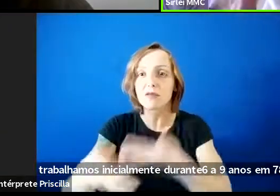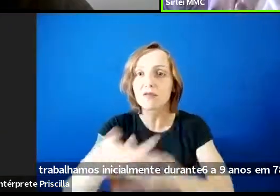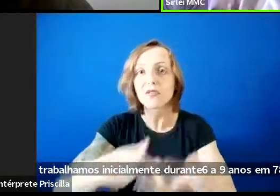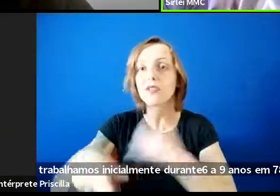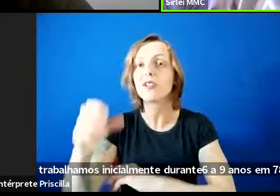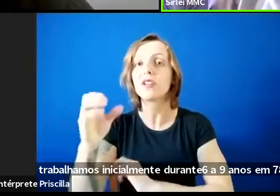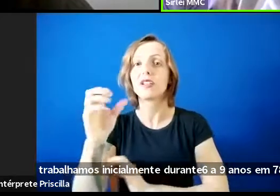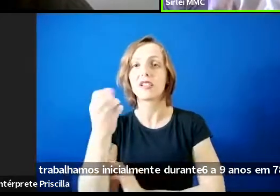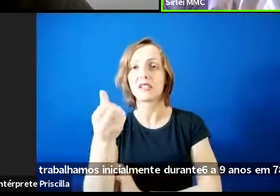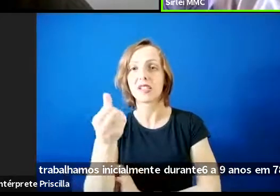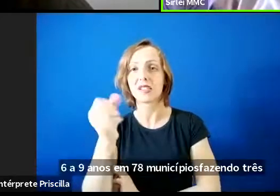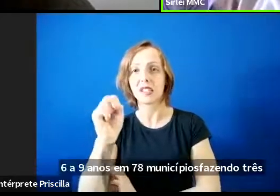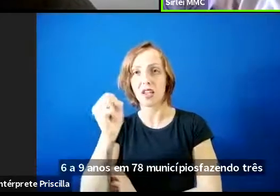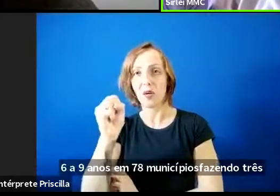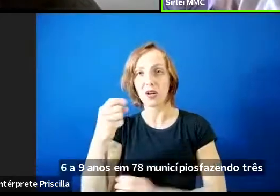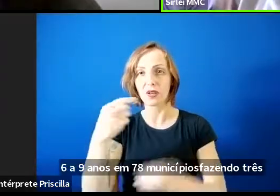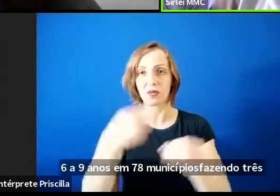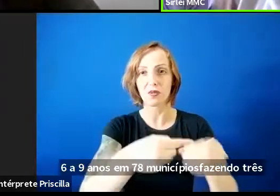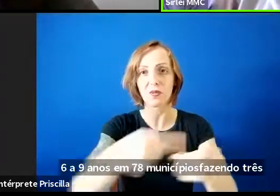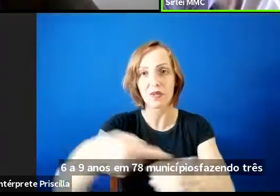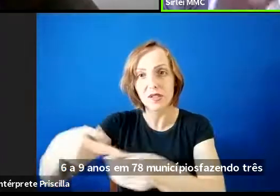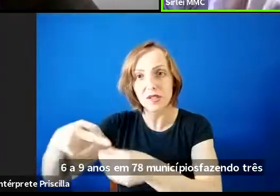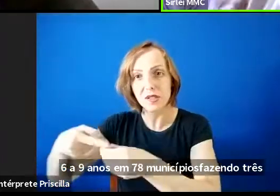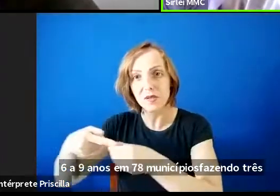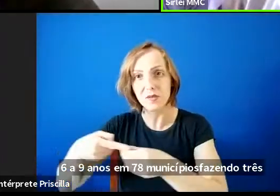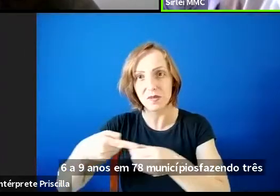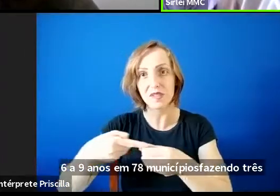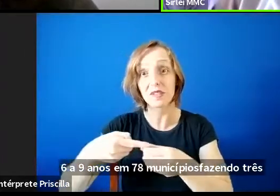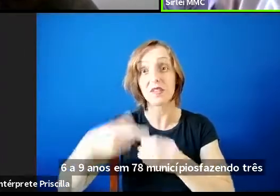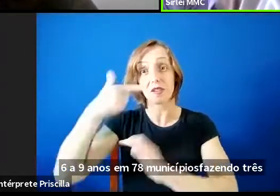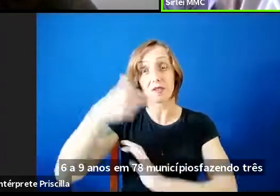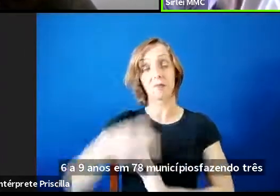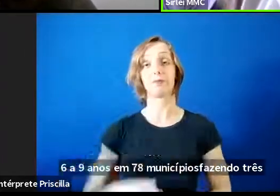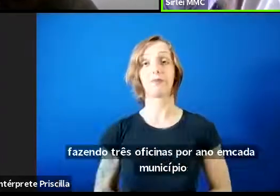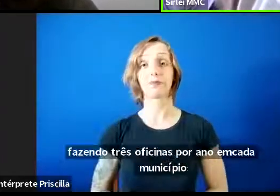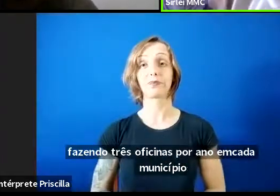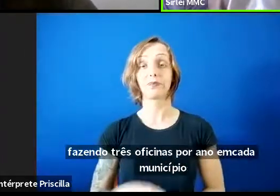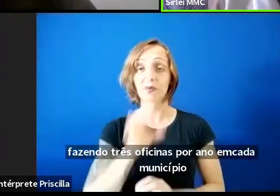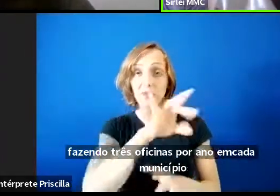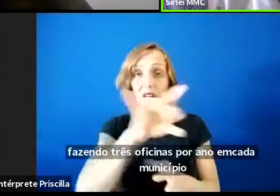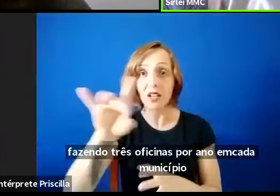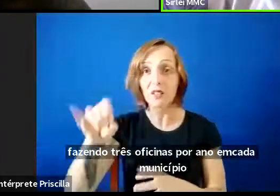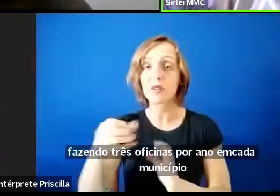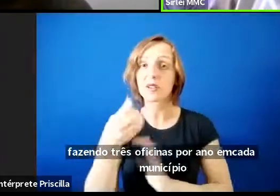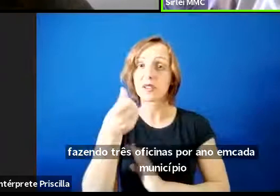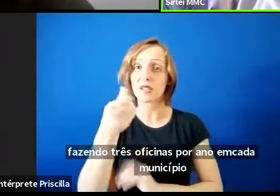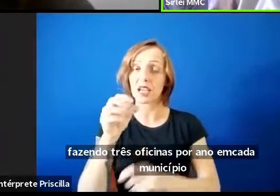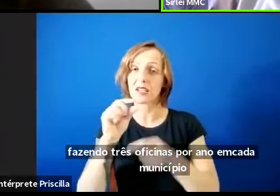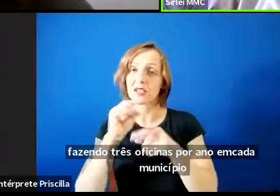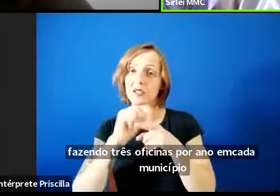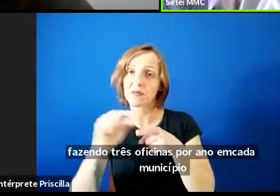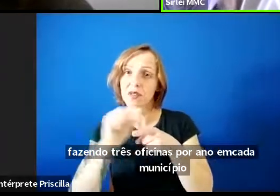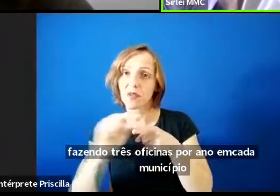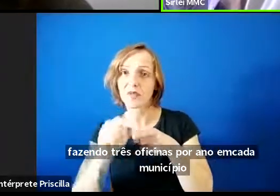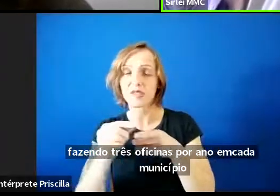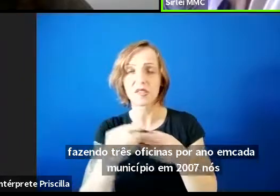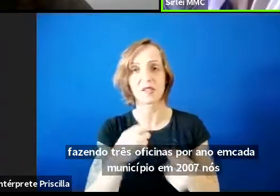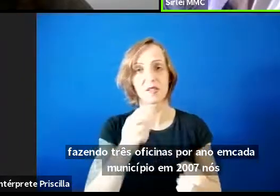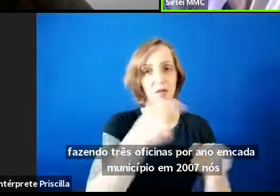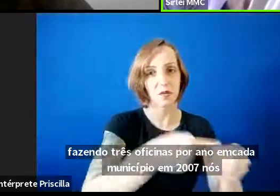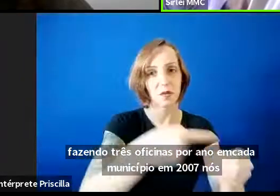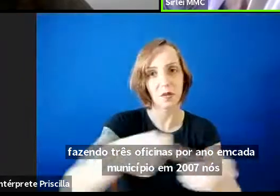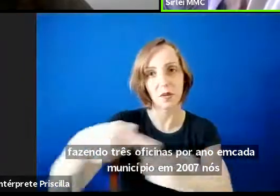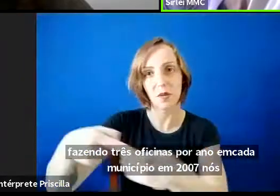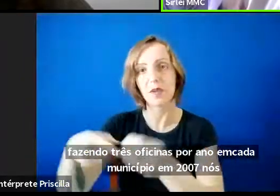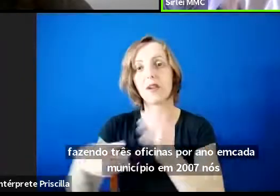oficinas por ano em cada município. Em 2007, nós lançamos a campanha